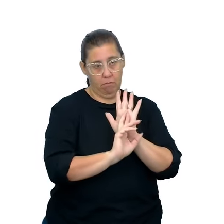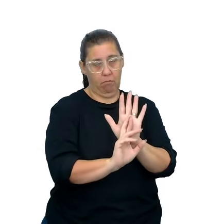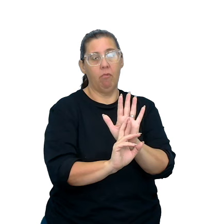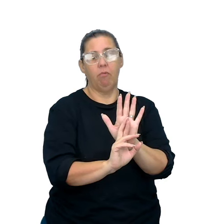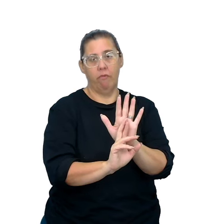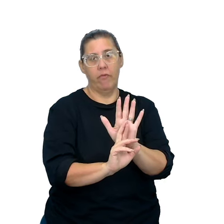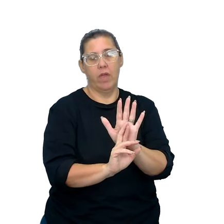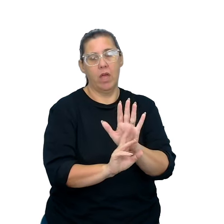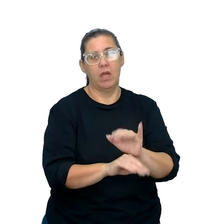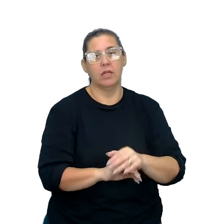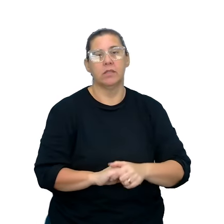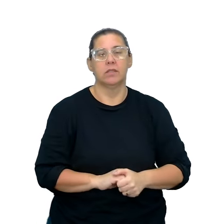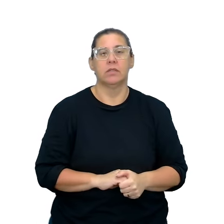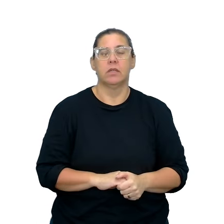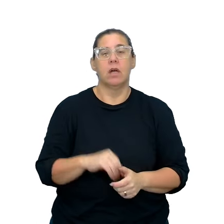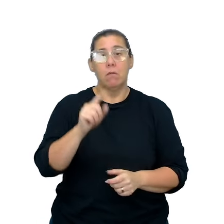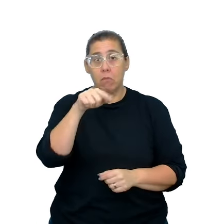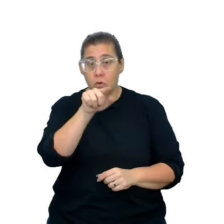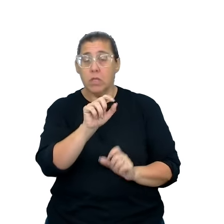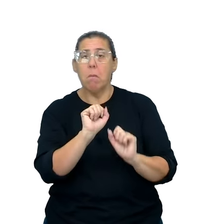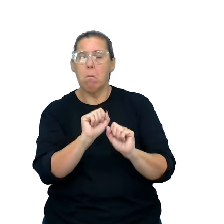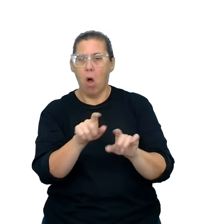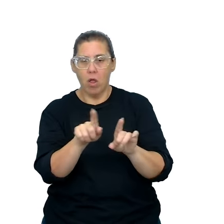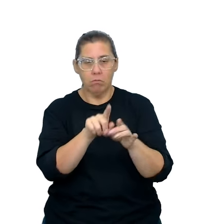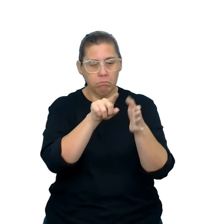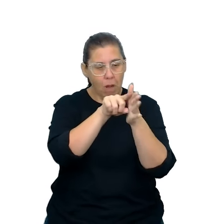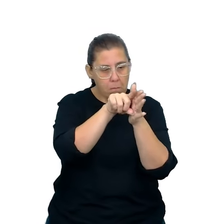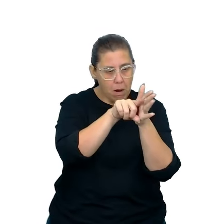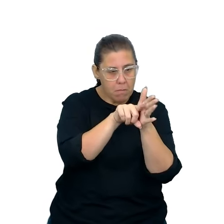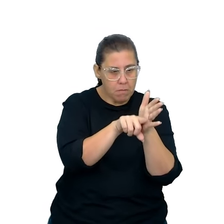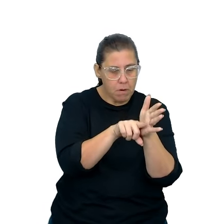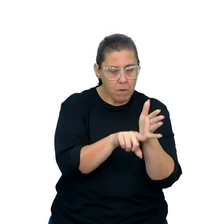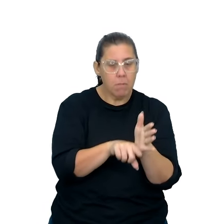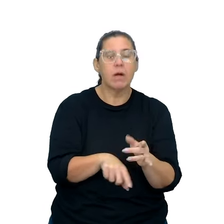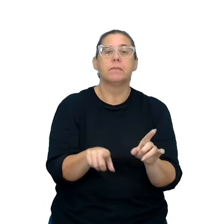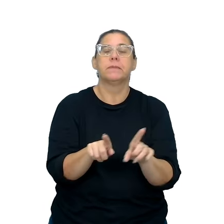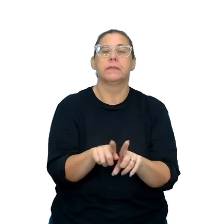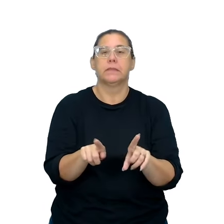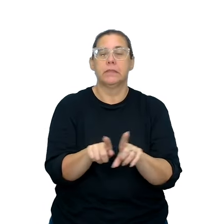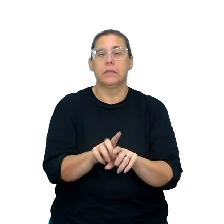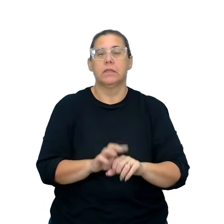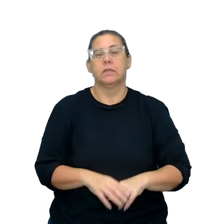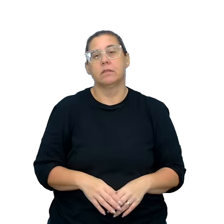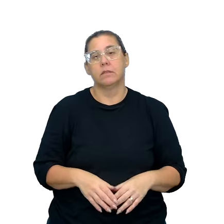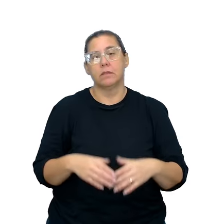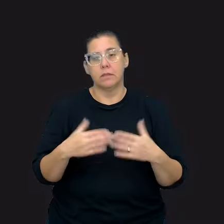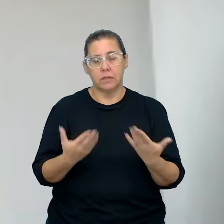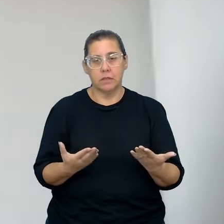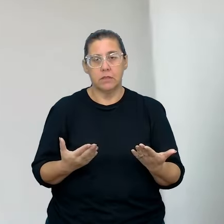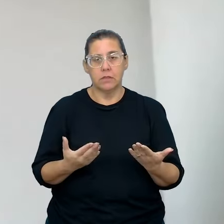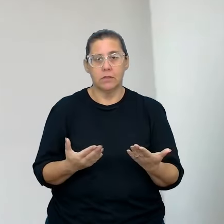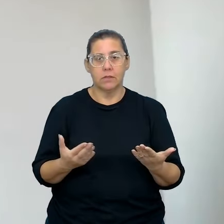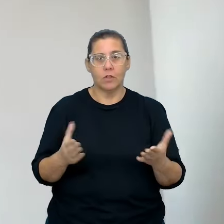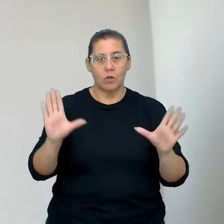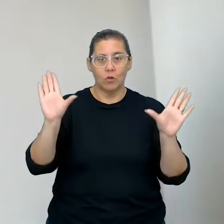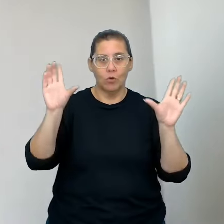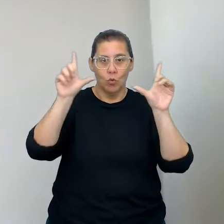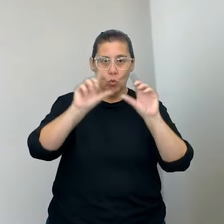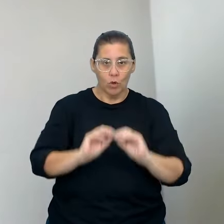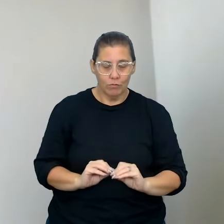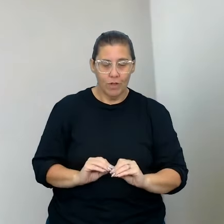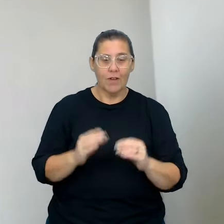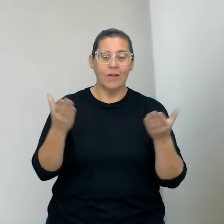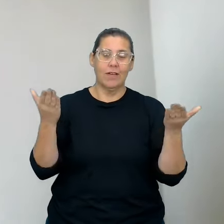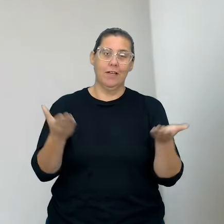referências, as nossas referências para que vocês possam consultar, fica aqui no vídeo. Eu descompartilho, e